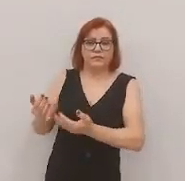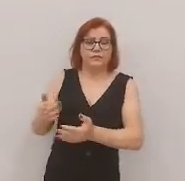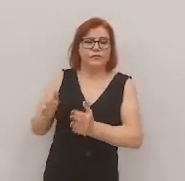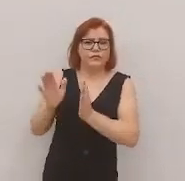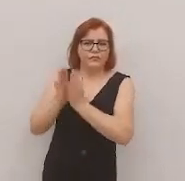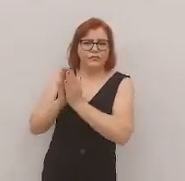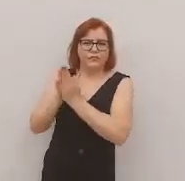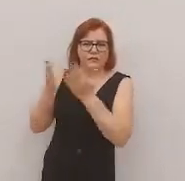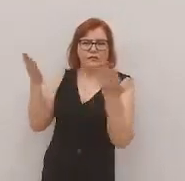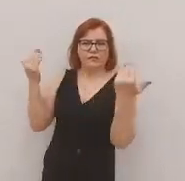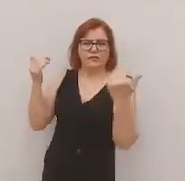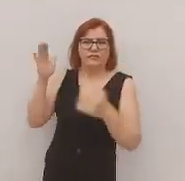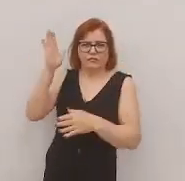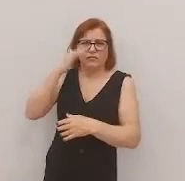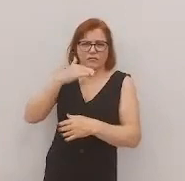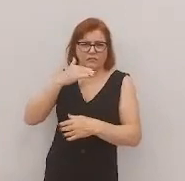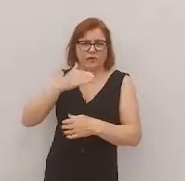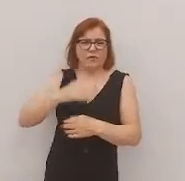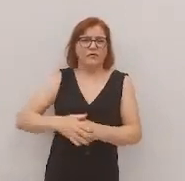eles queriam...